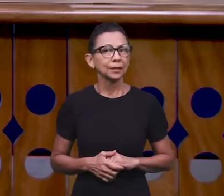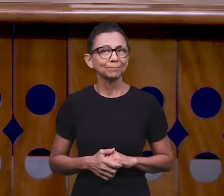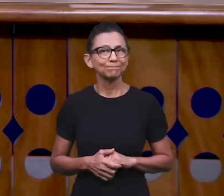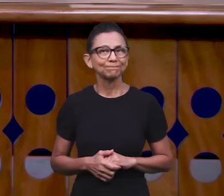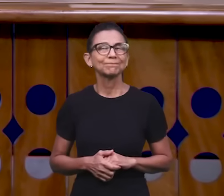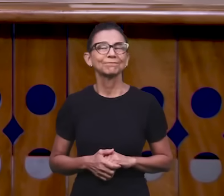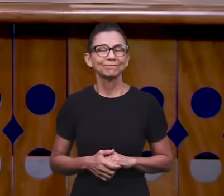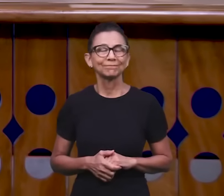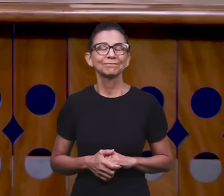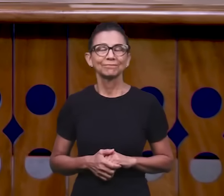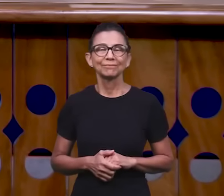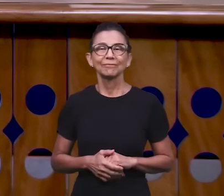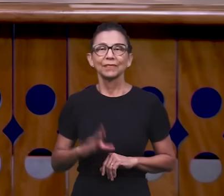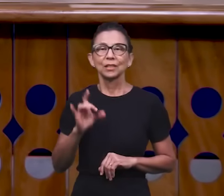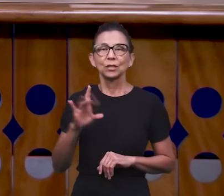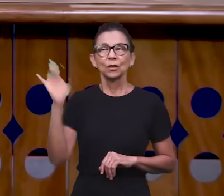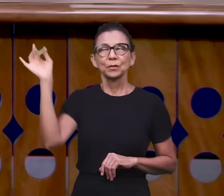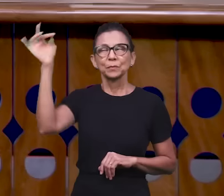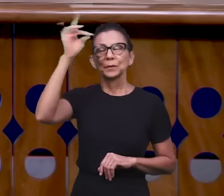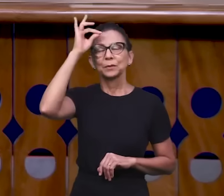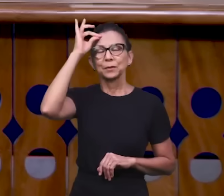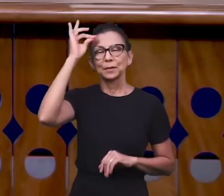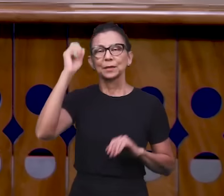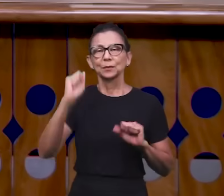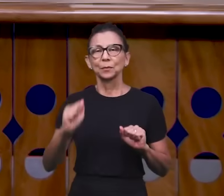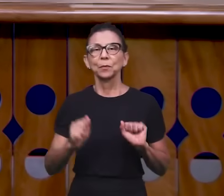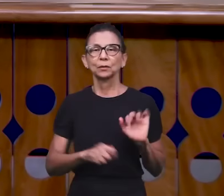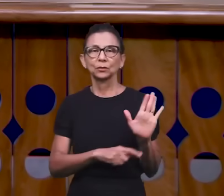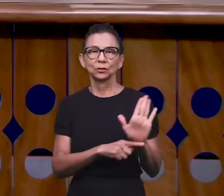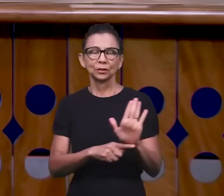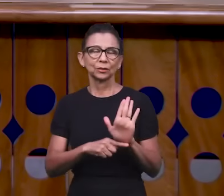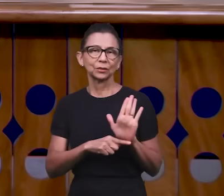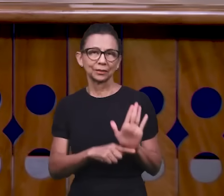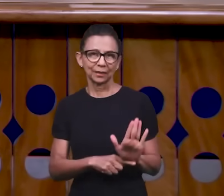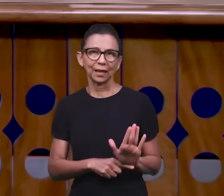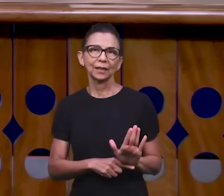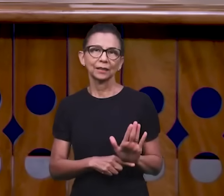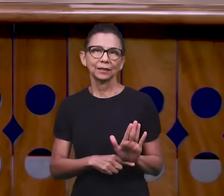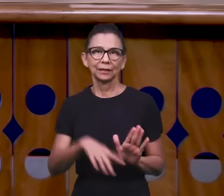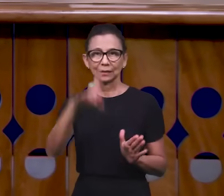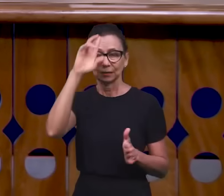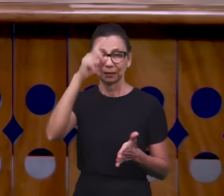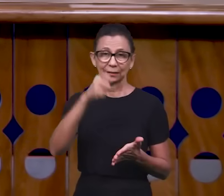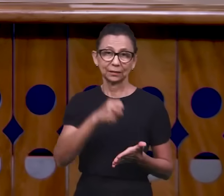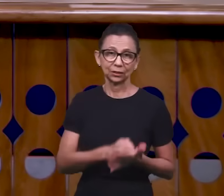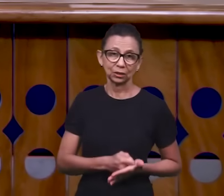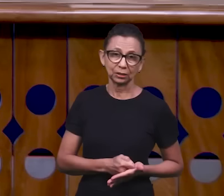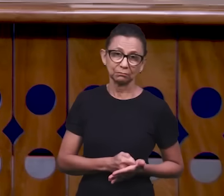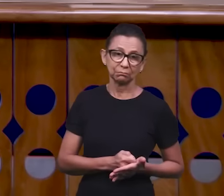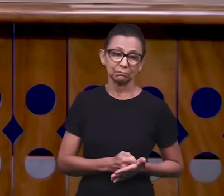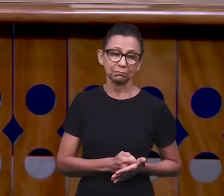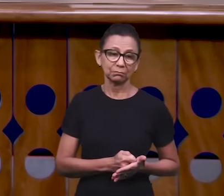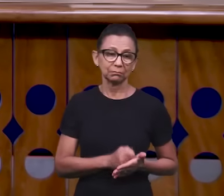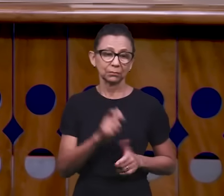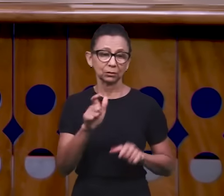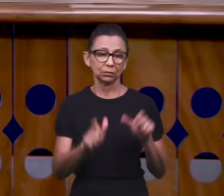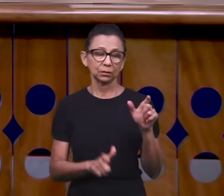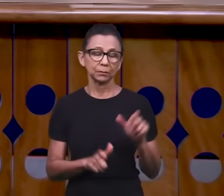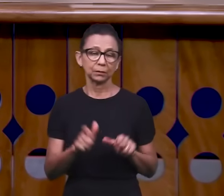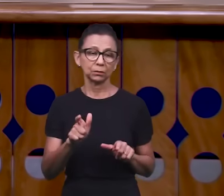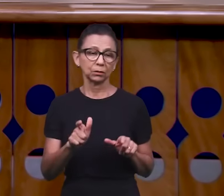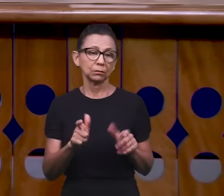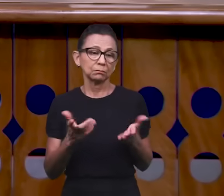dando à igreja. A seara está madura, a malícia do mundo é grande, mas as multidões estão sem rumo, não sabem para onde